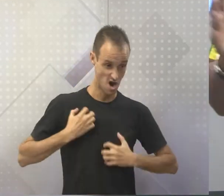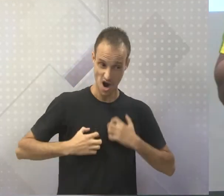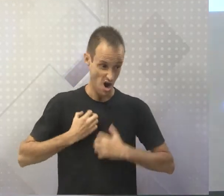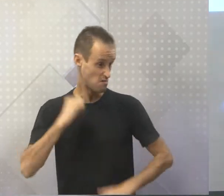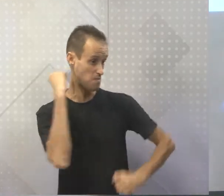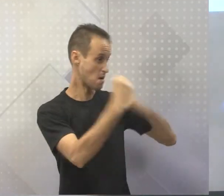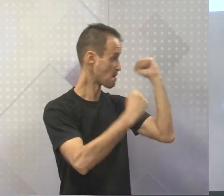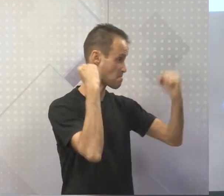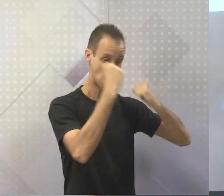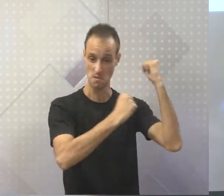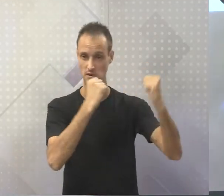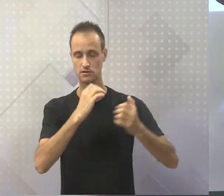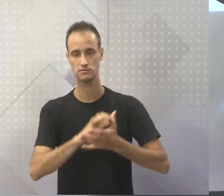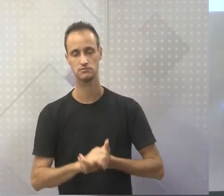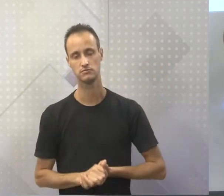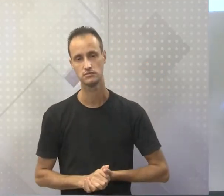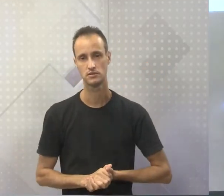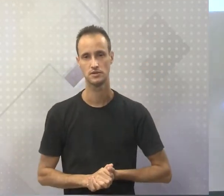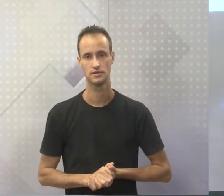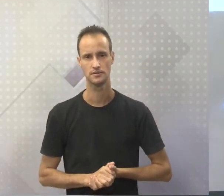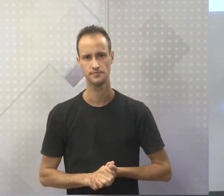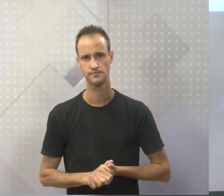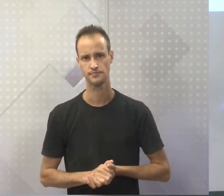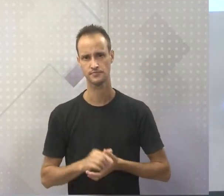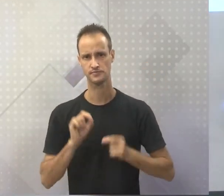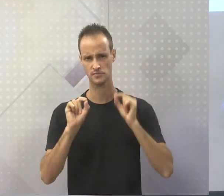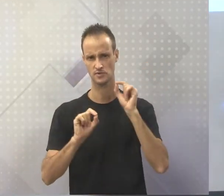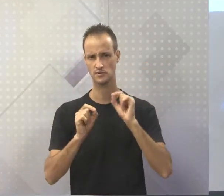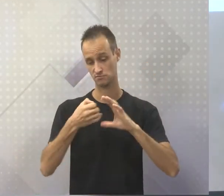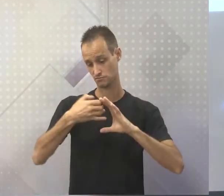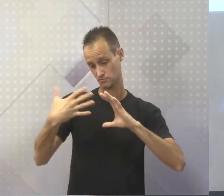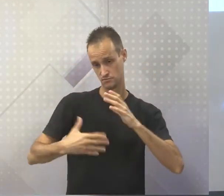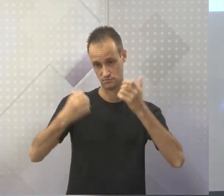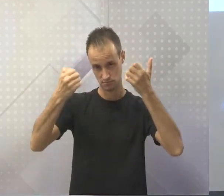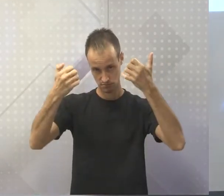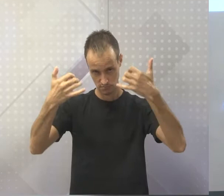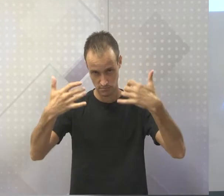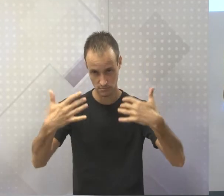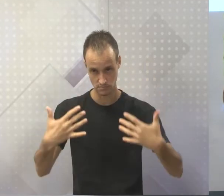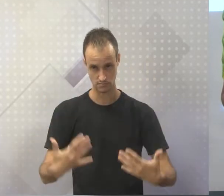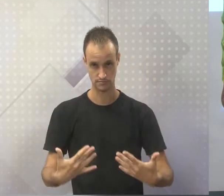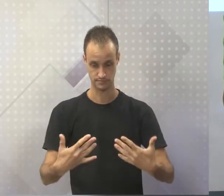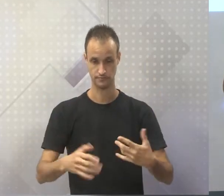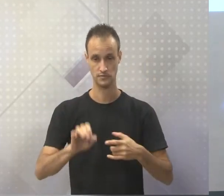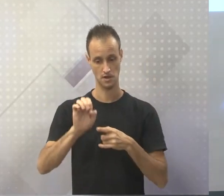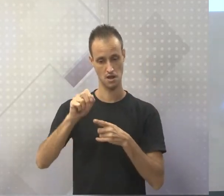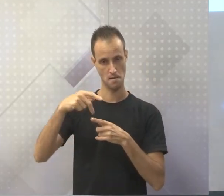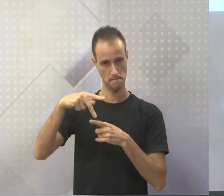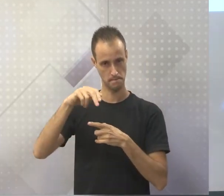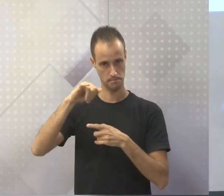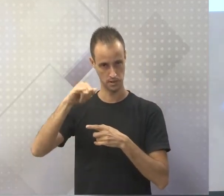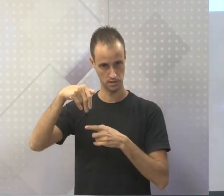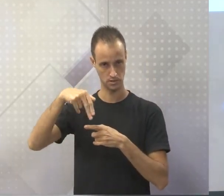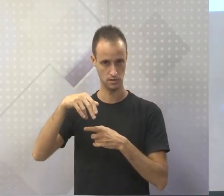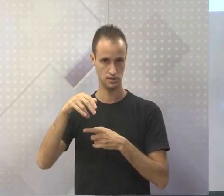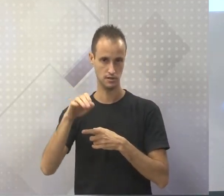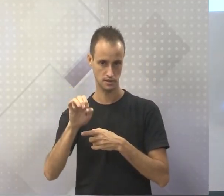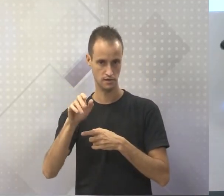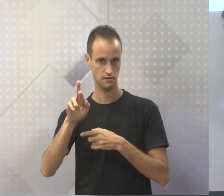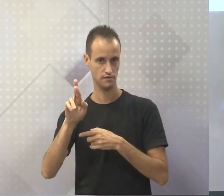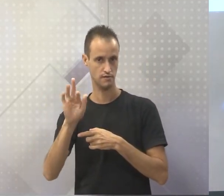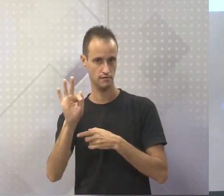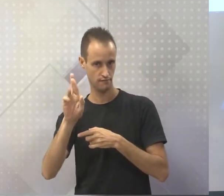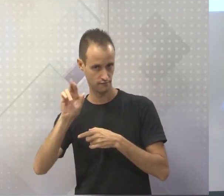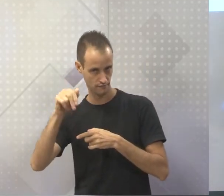matado o cara. E olhe lá, né? Então é esse aspecto que eu quero te falar. A epinefrina e norepinefrina,